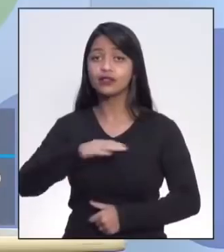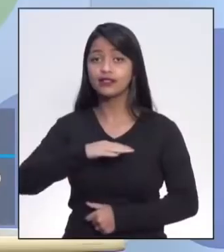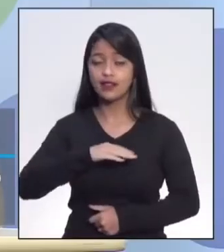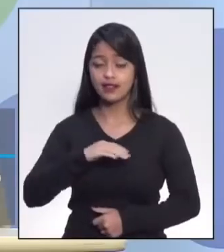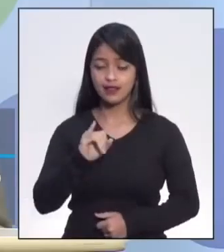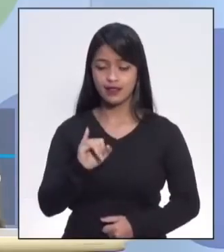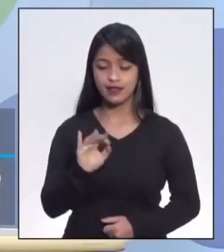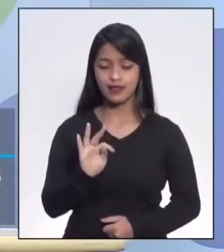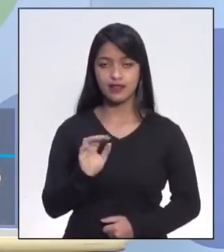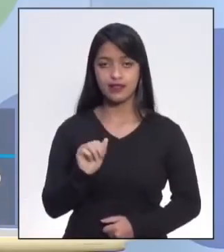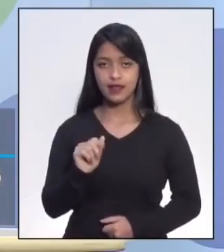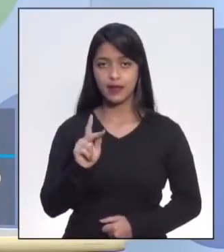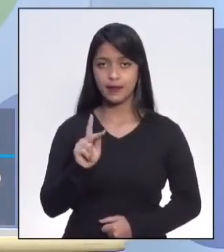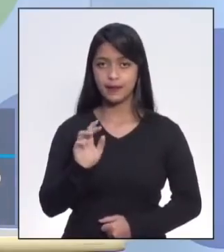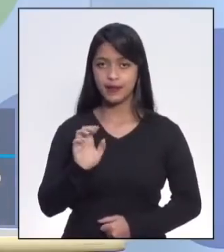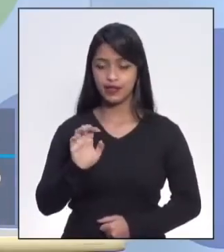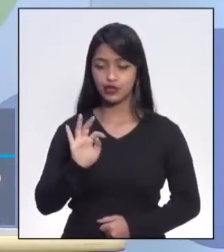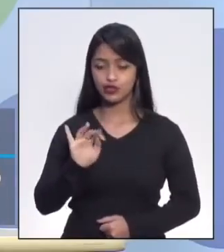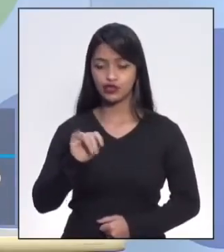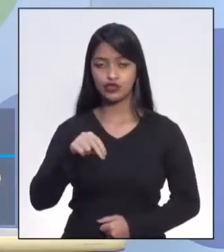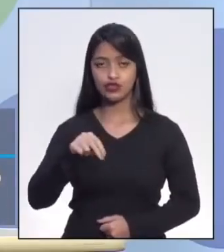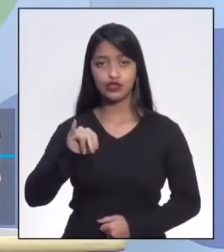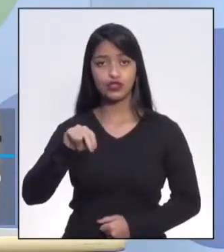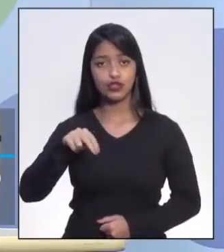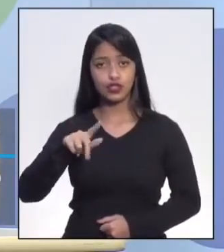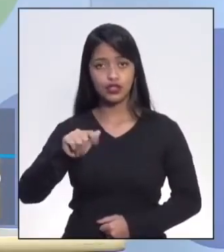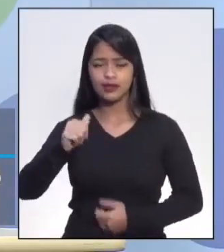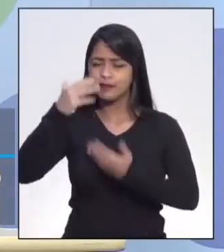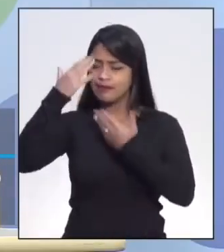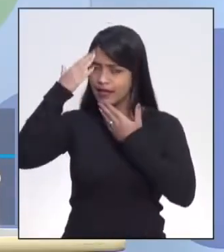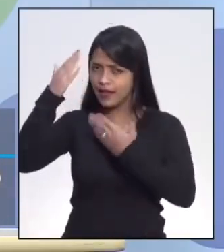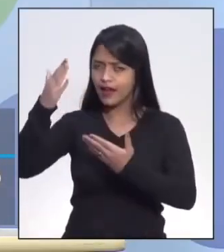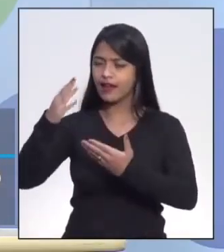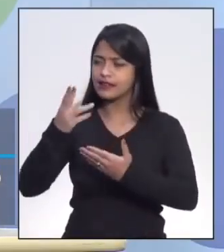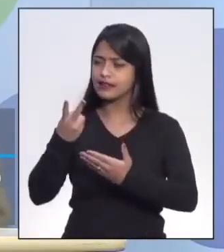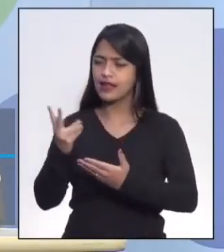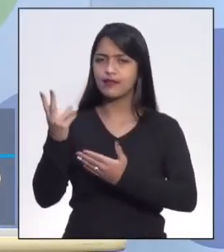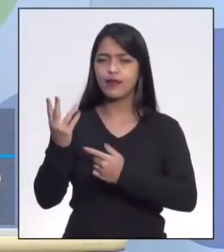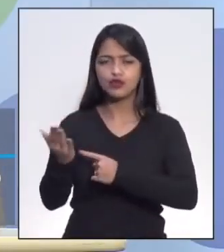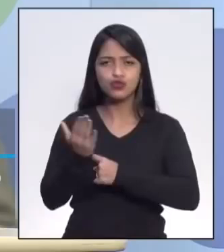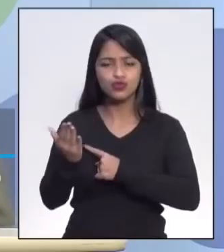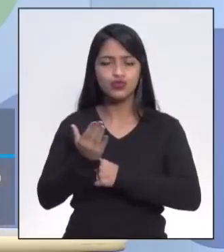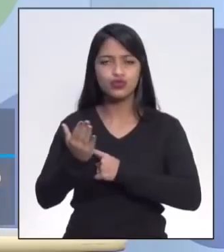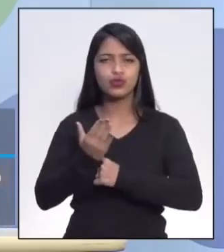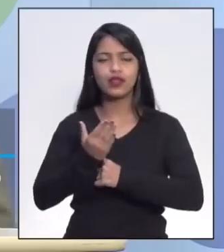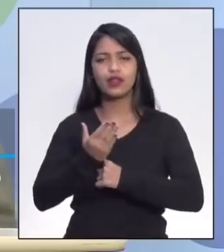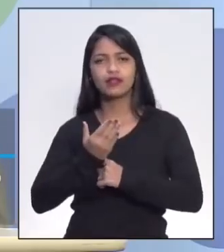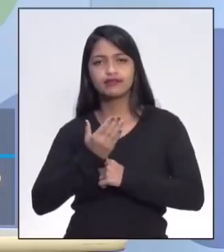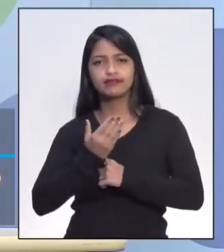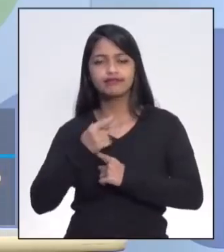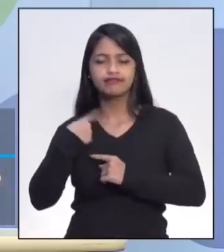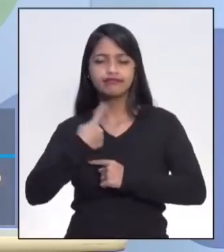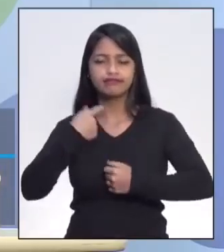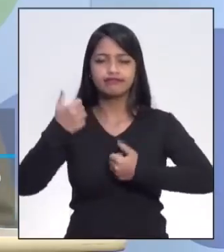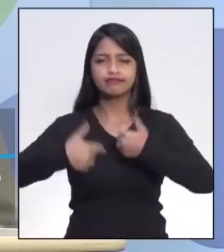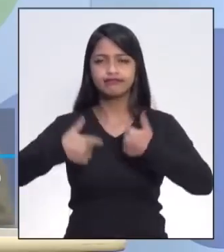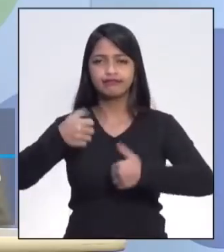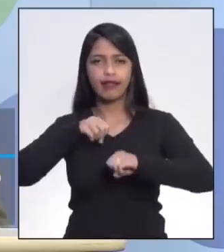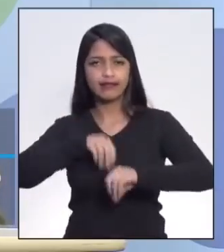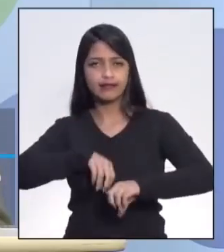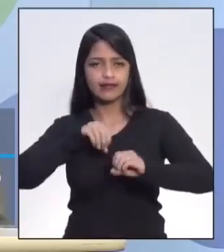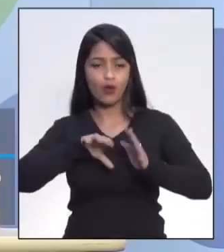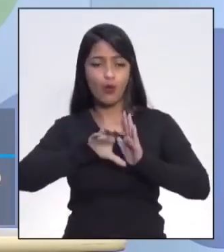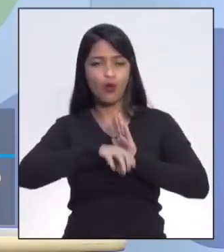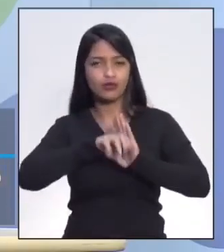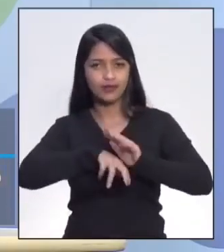professora Ágata, sempre com a gente, nos auxiliando, não, né? Nos ajudando a trabalhar esses conceitos com os nossos alunos. O